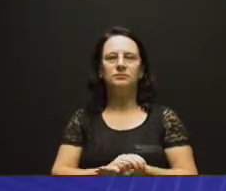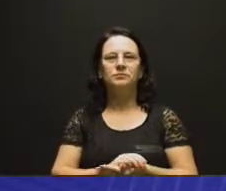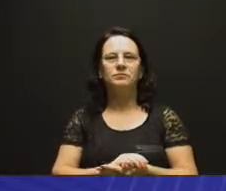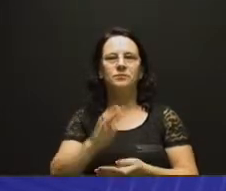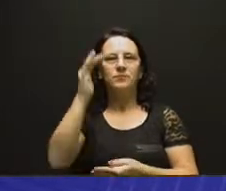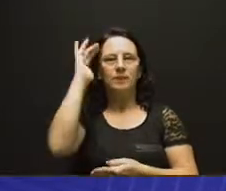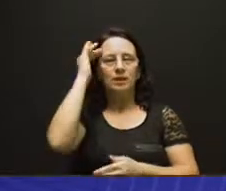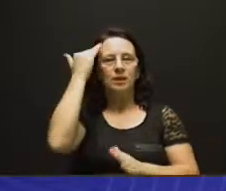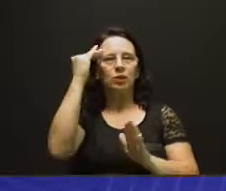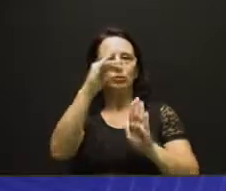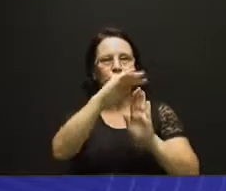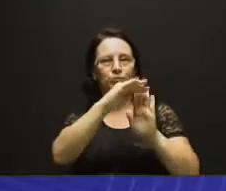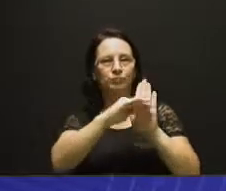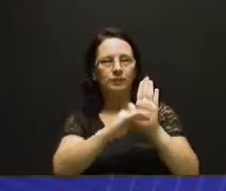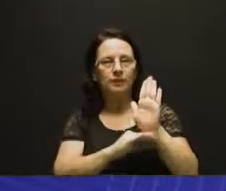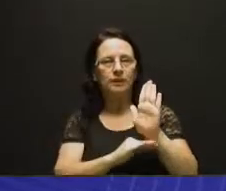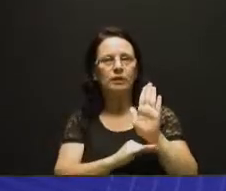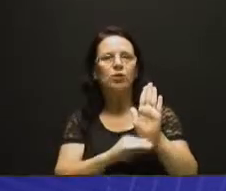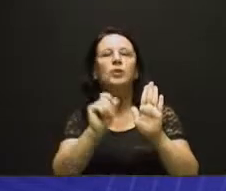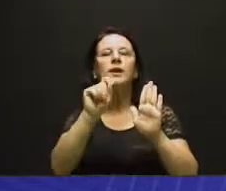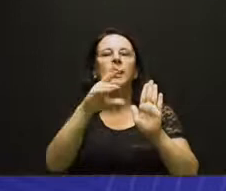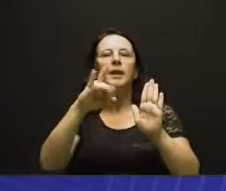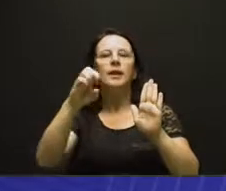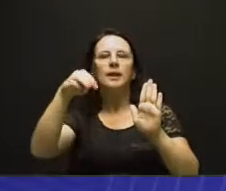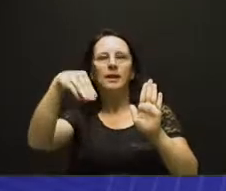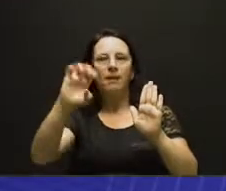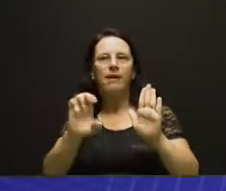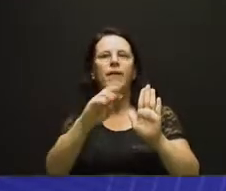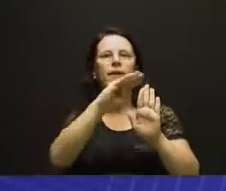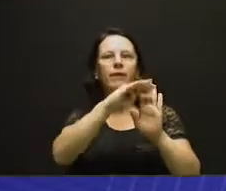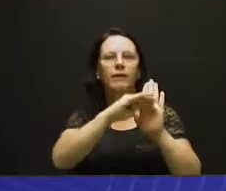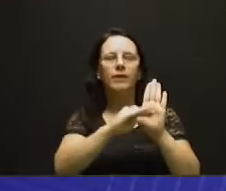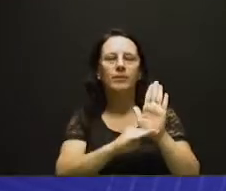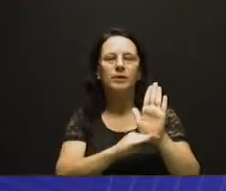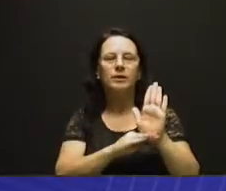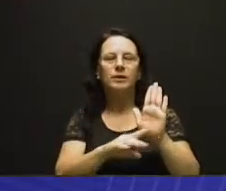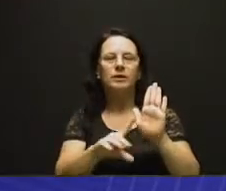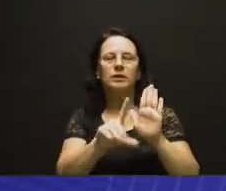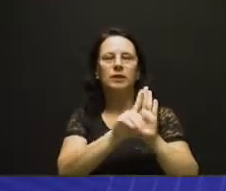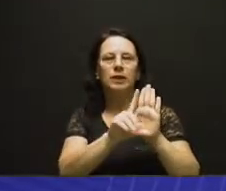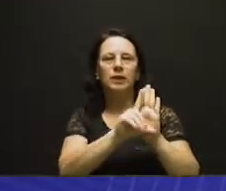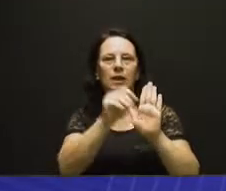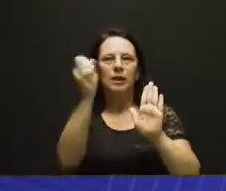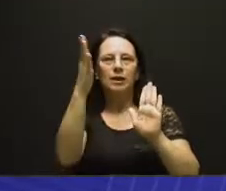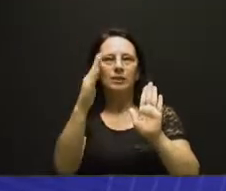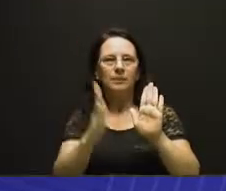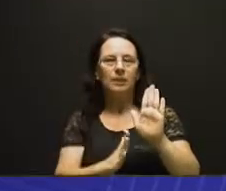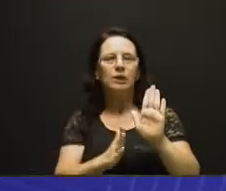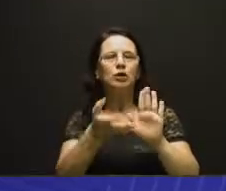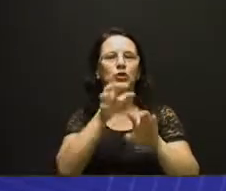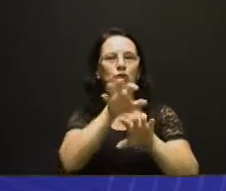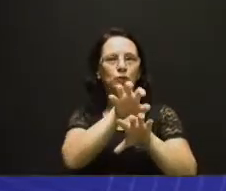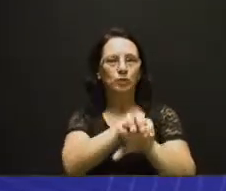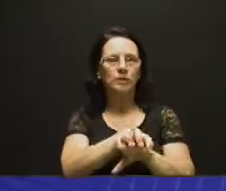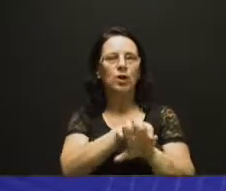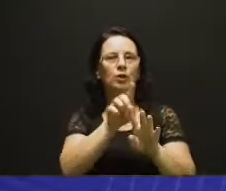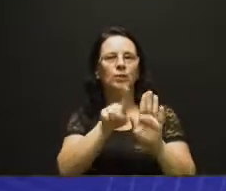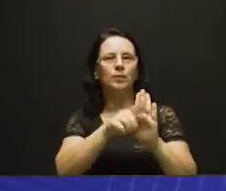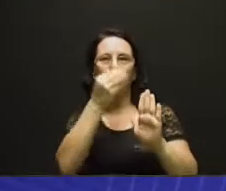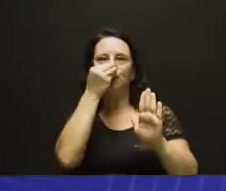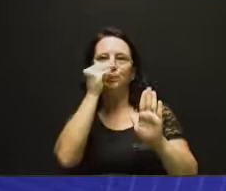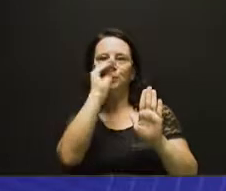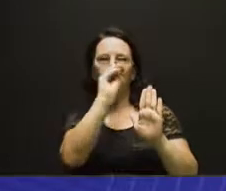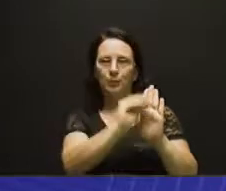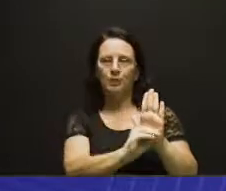barreiras para ficar claro é o que é crime e está previsto na lei brasileira de inclusão discriminação é toda